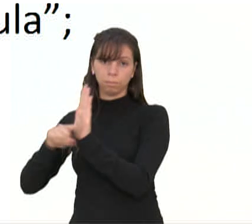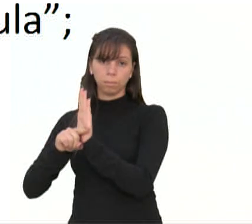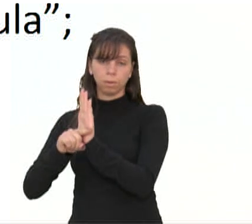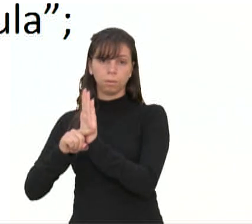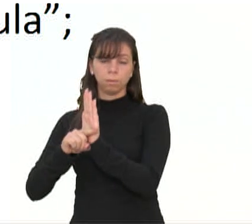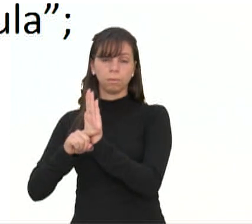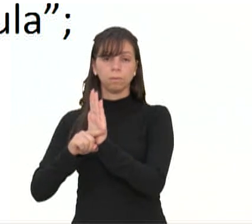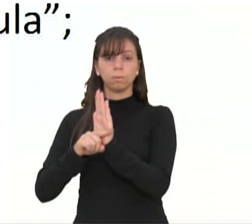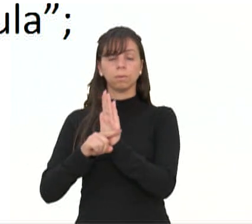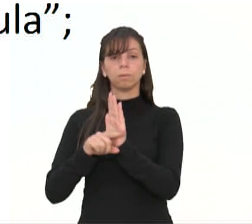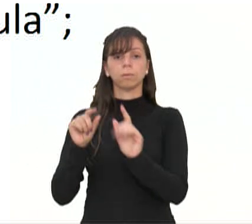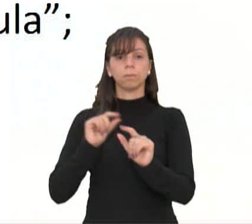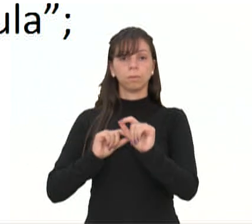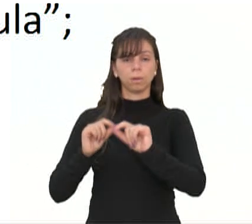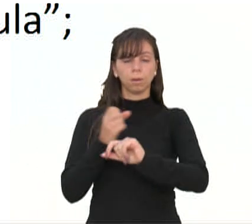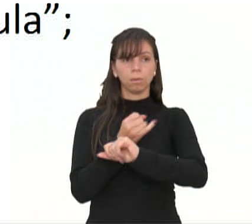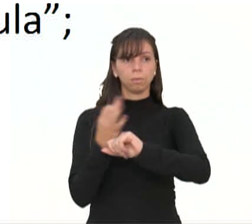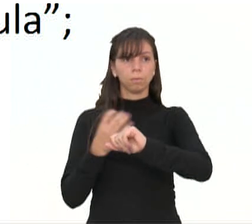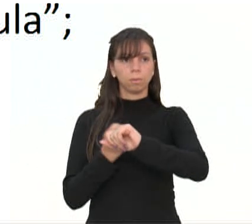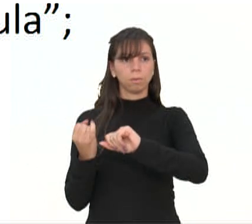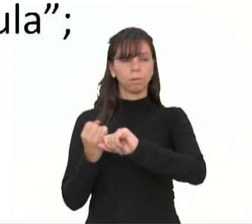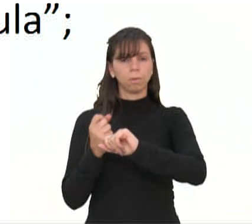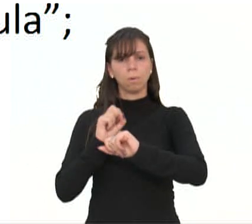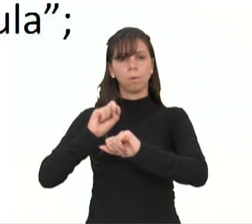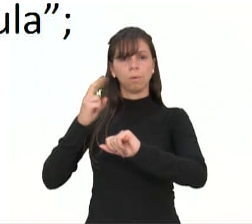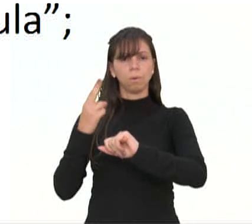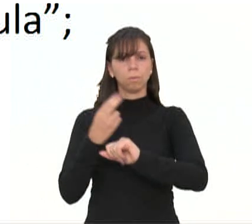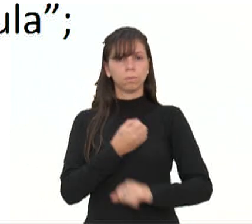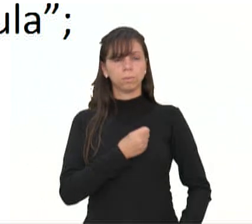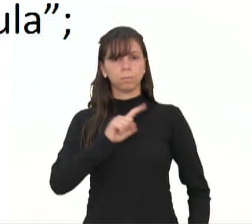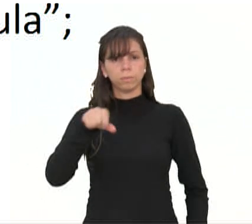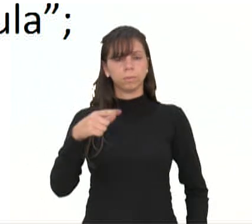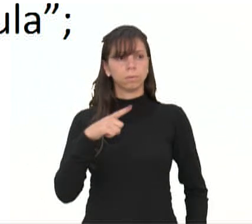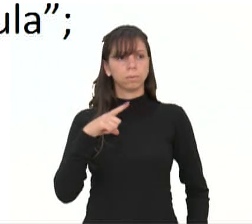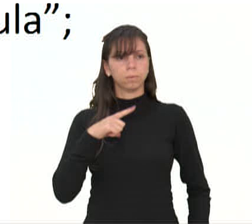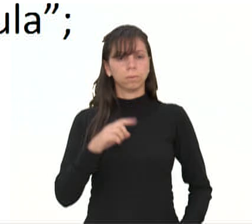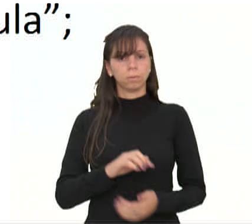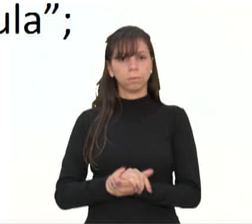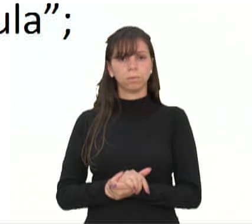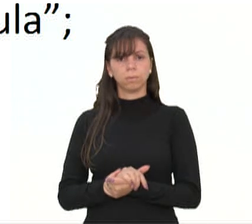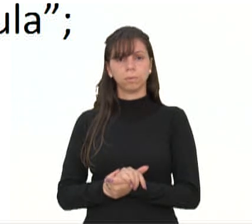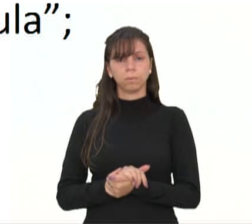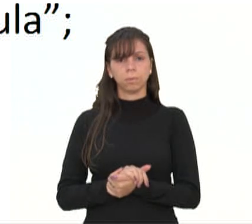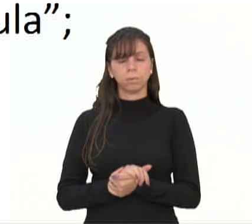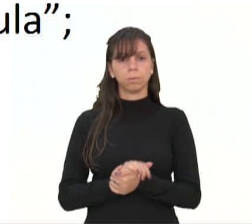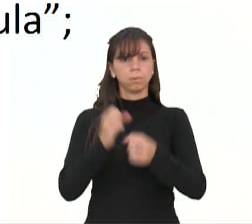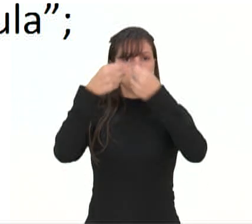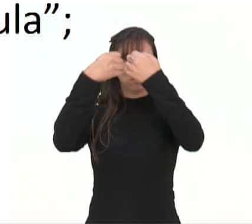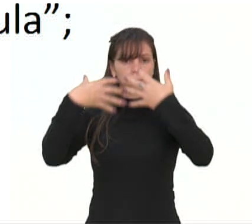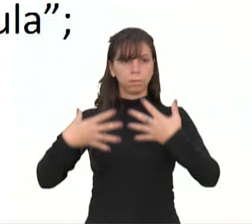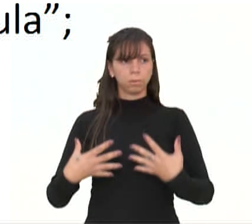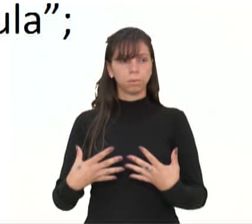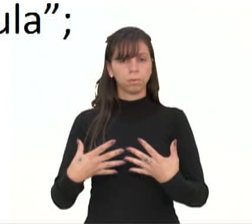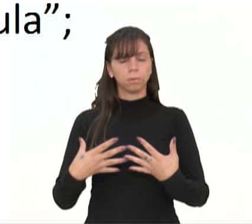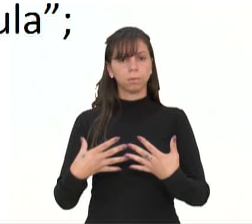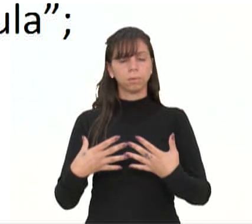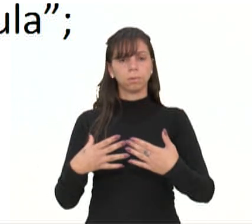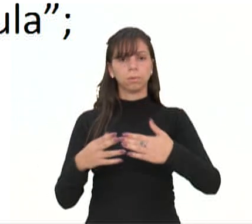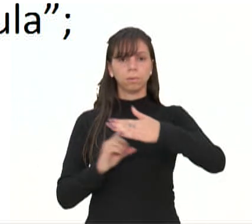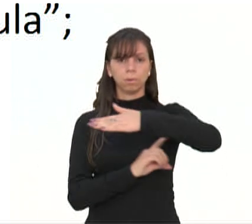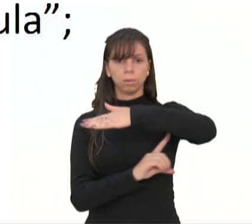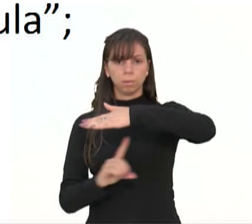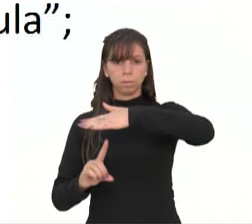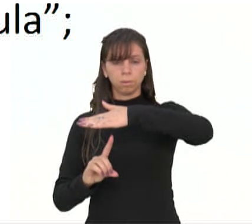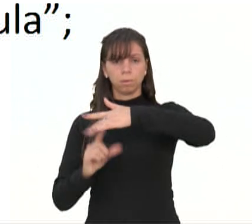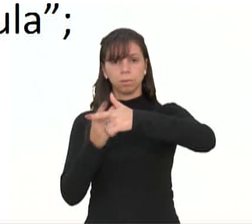fracionária, o denominador tem que ser o mesmo. E se ele não for o mesmo? Tira o MMC dos denominadores, divide pelo denominador que você